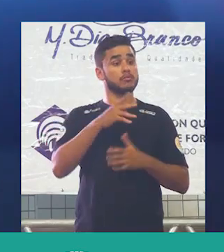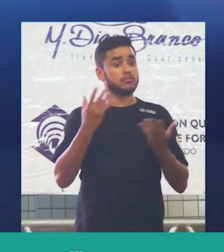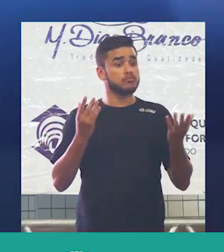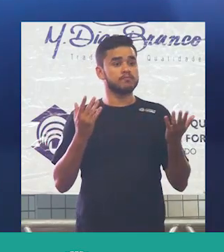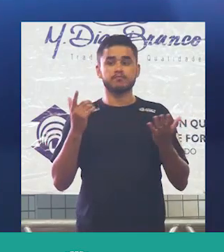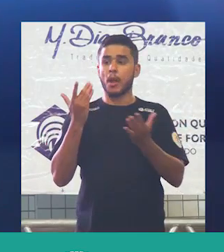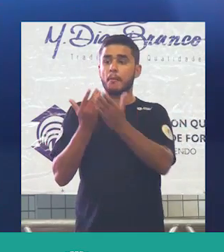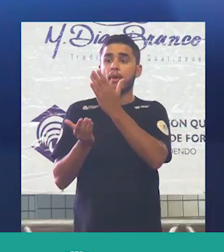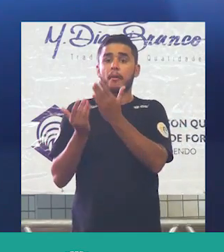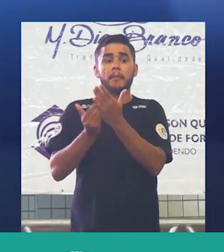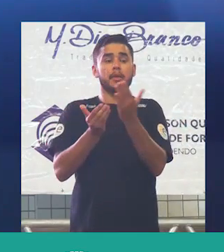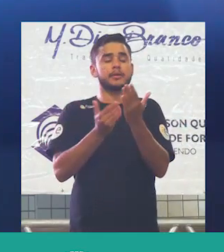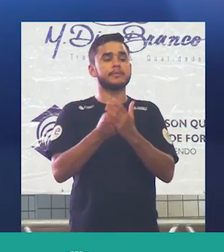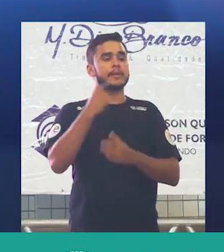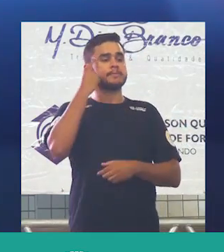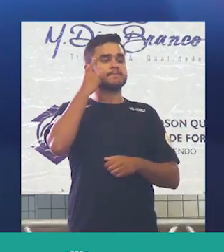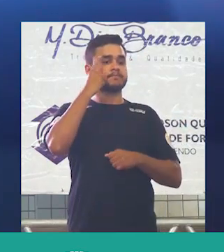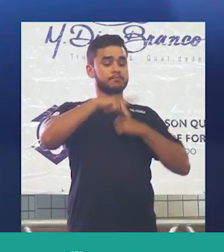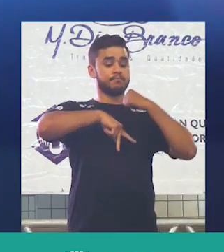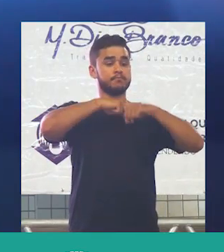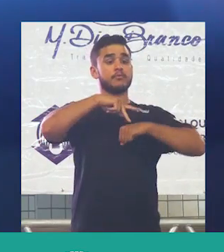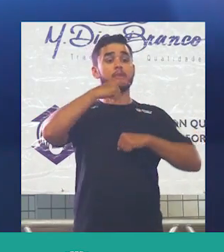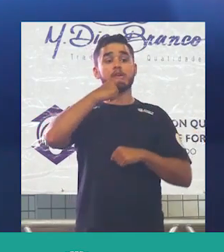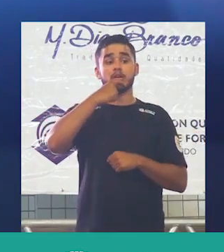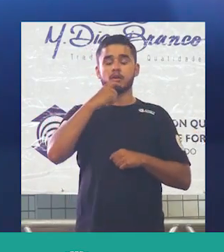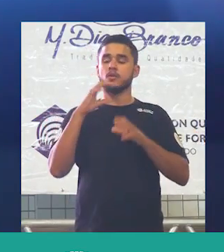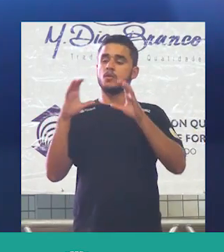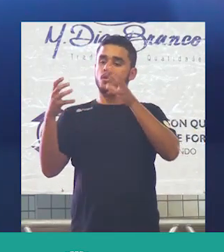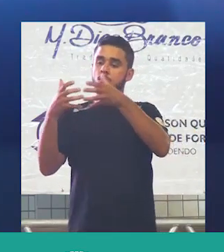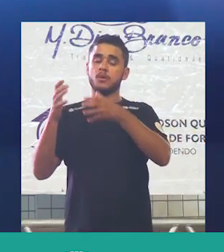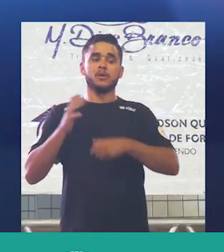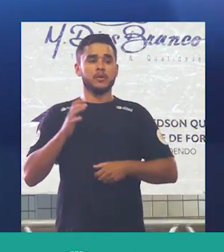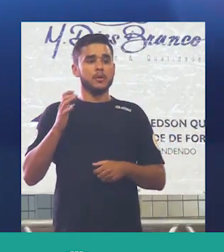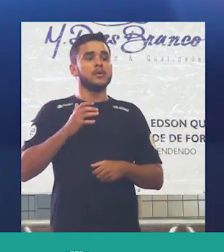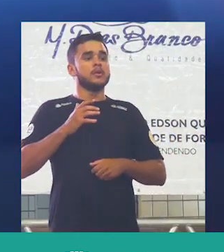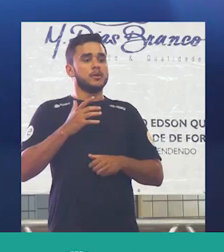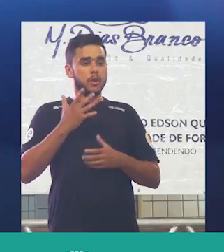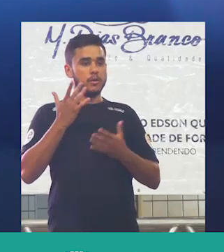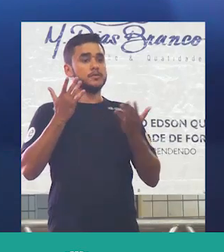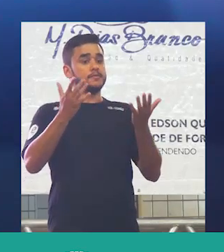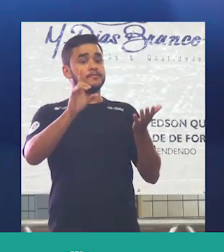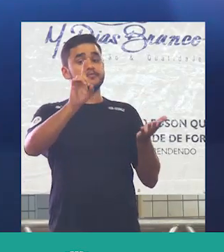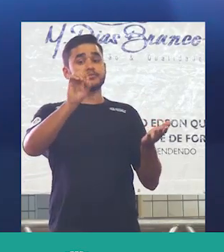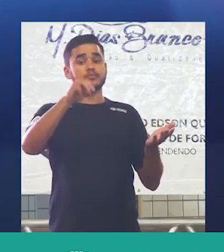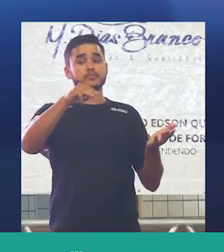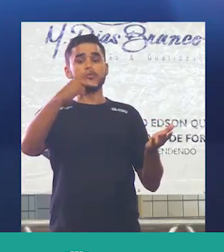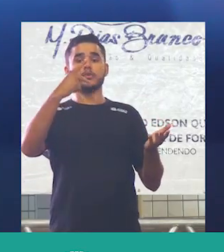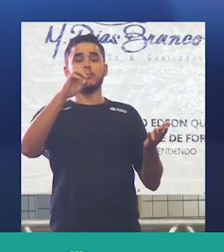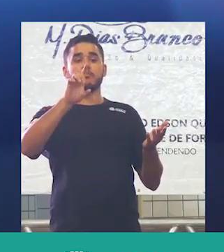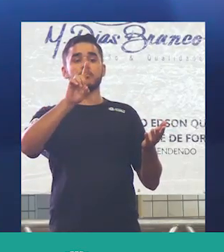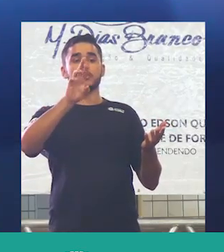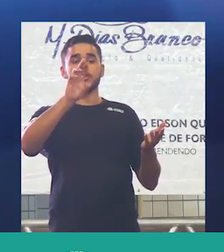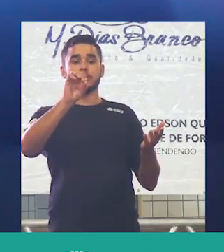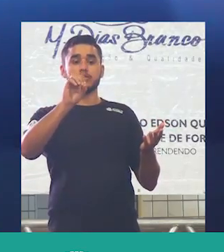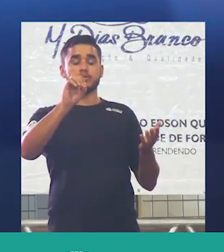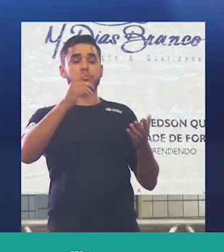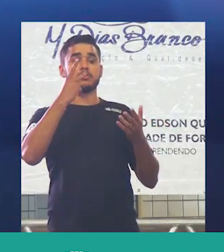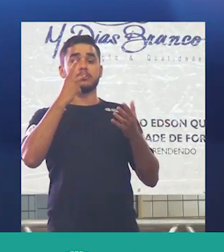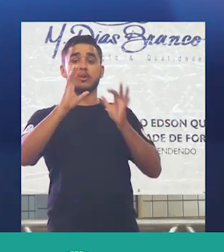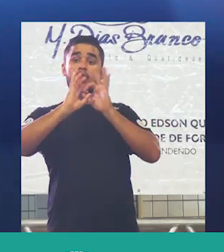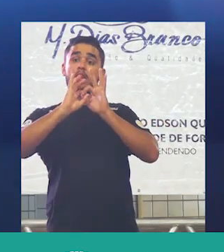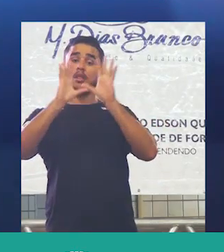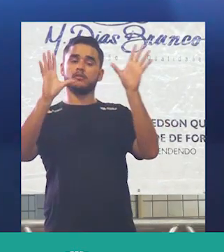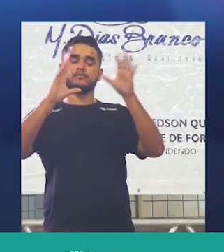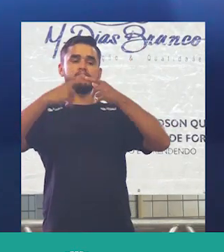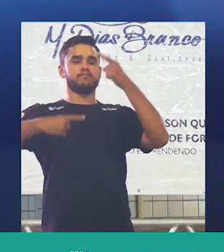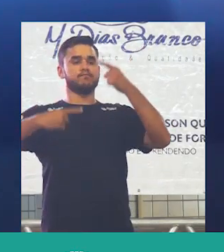Inglaterra e a elite brasileira pressionam Dom Pedro e ele promove a nossa independência. Promove a nossa independência